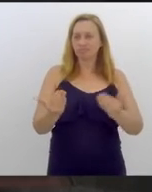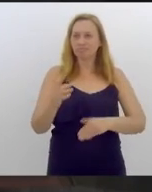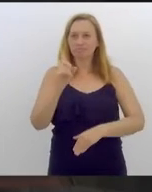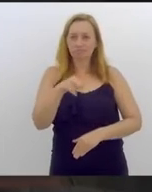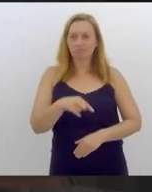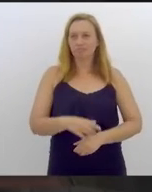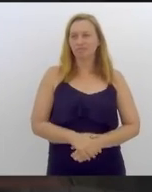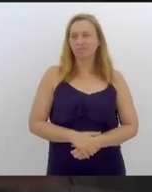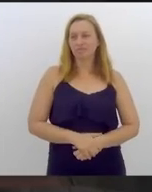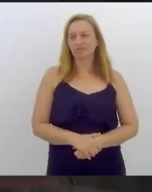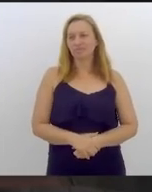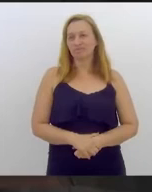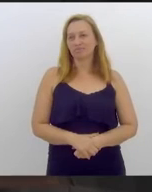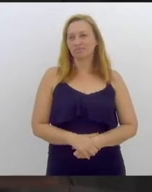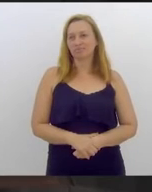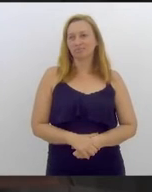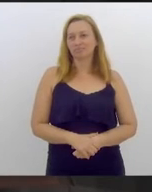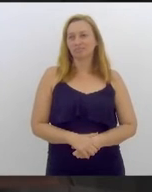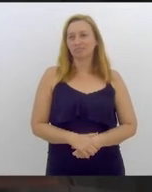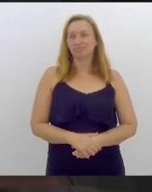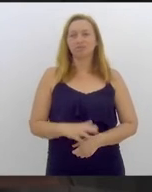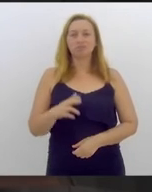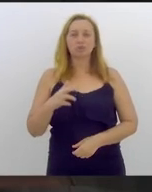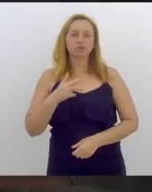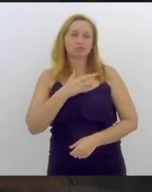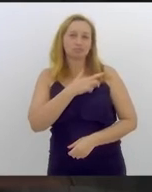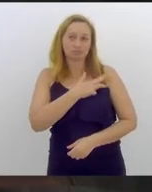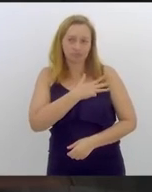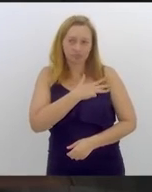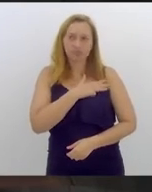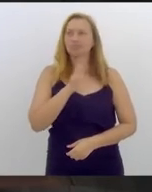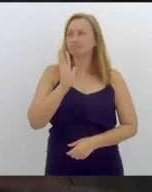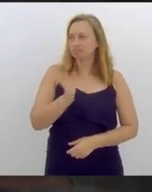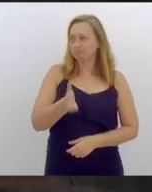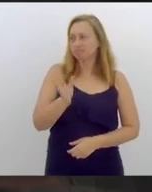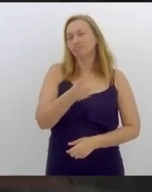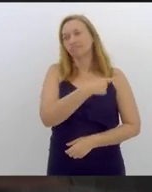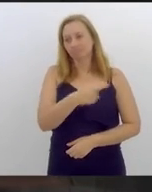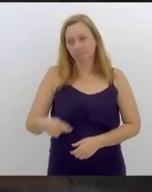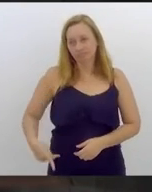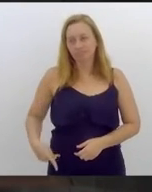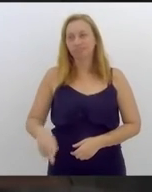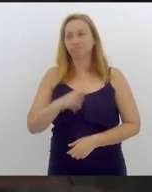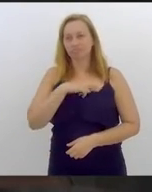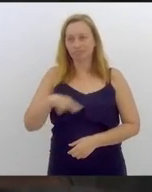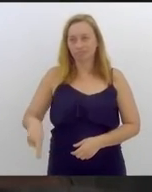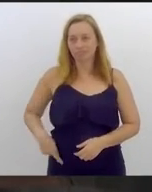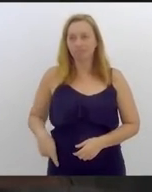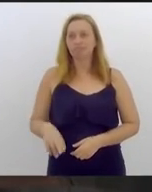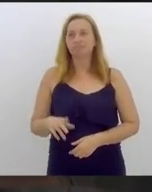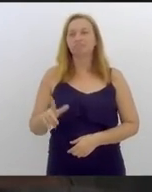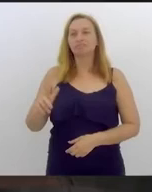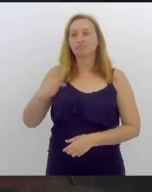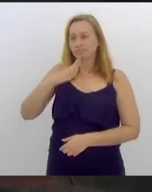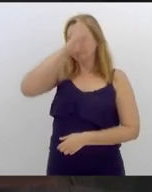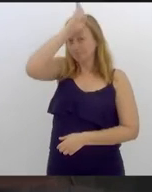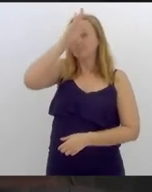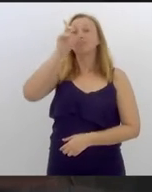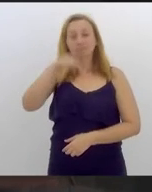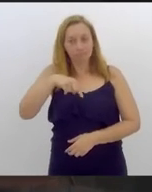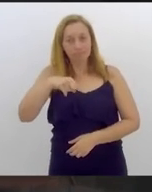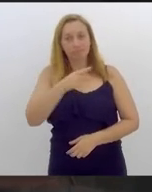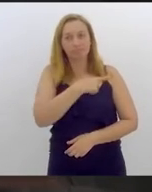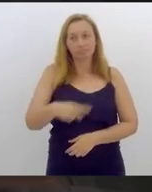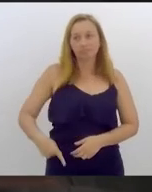o fato de que o candidato Lula já foi presidente da república e o candidato bolsonaro é o presidente